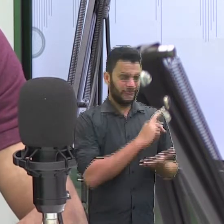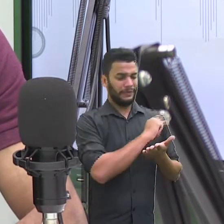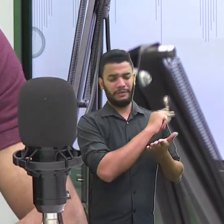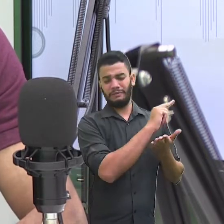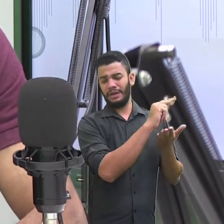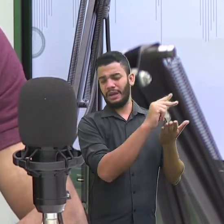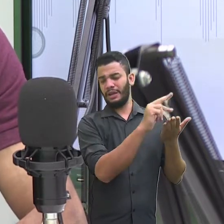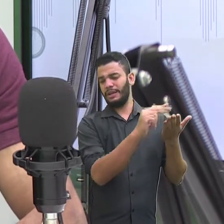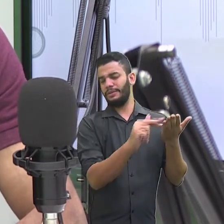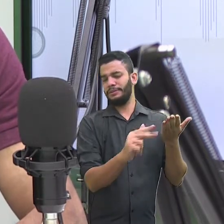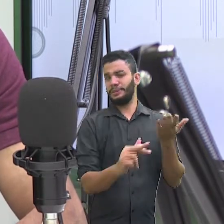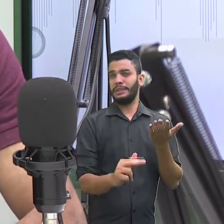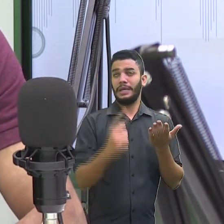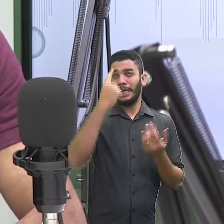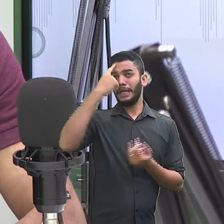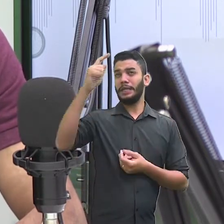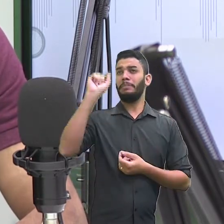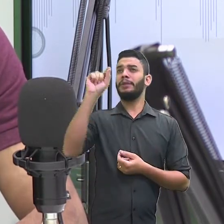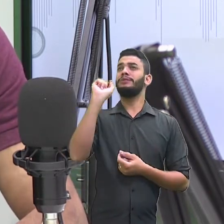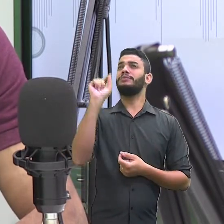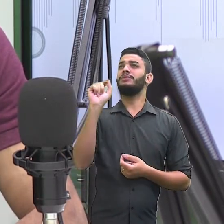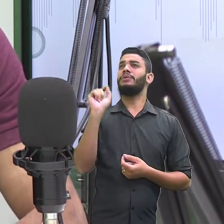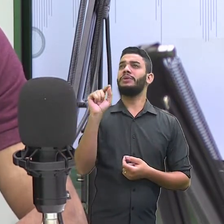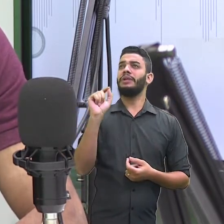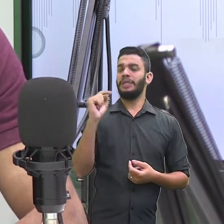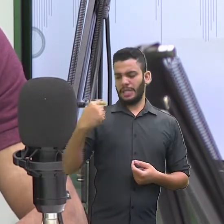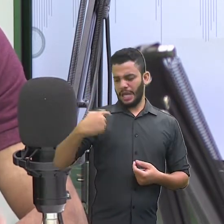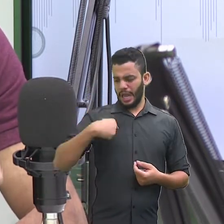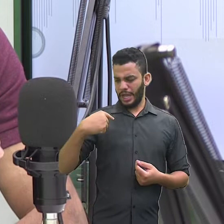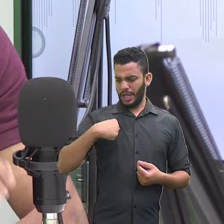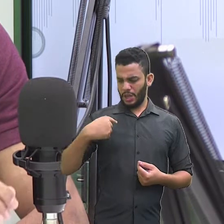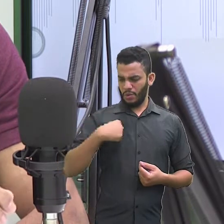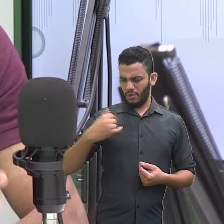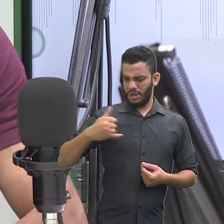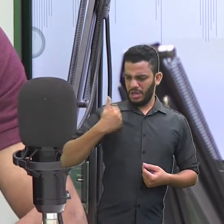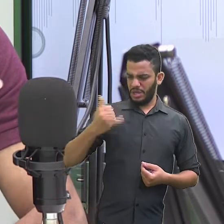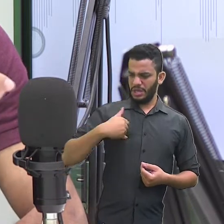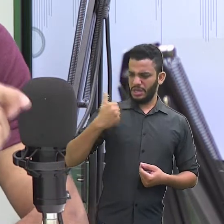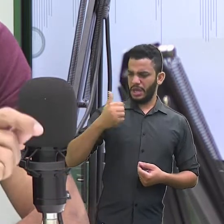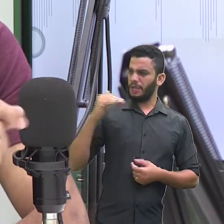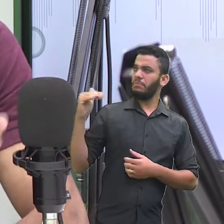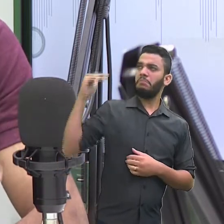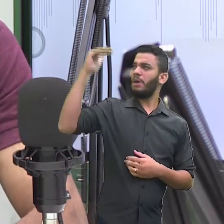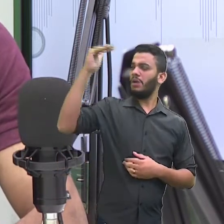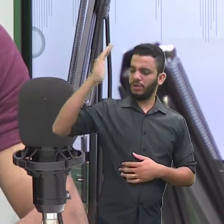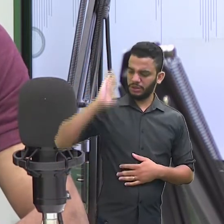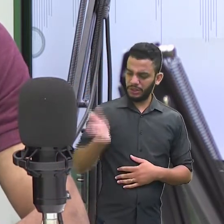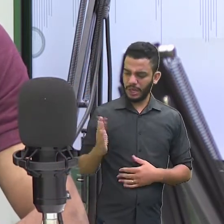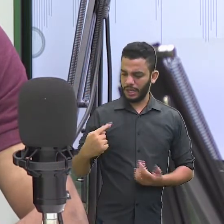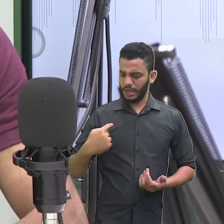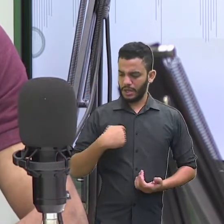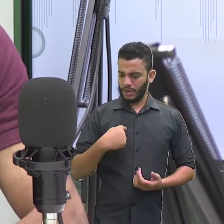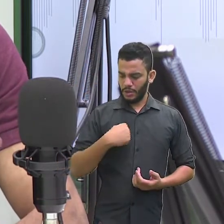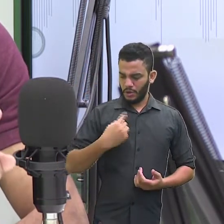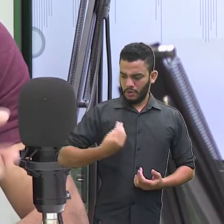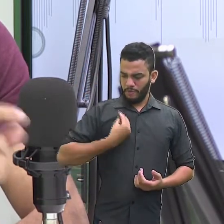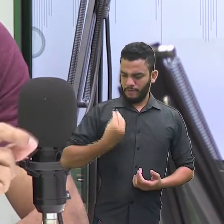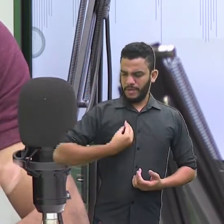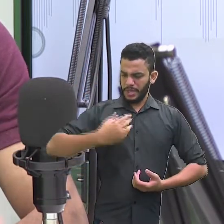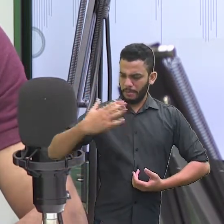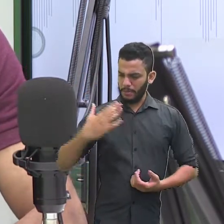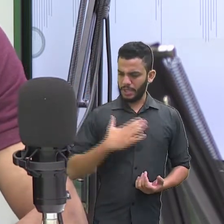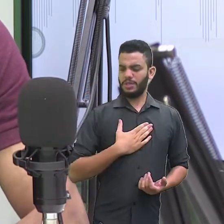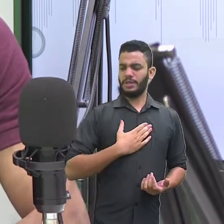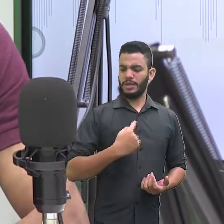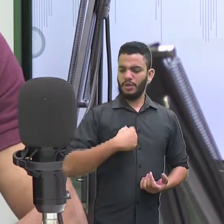tão somente saber de quais são seus direitos e não estão preocupados com suas responsabilidades. E cabe a